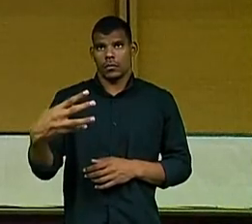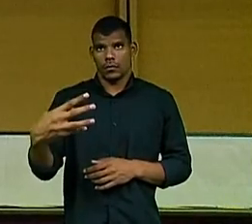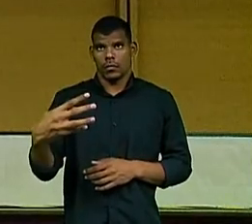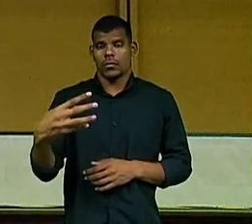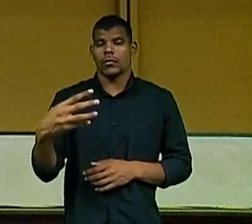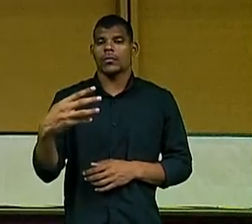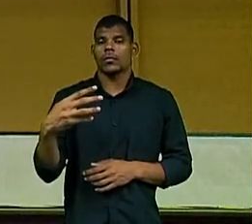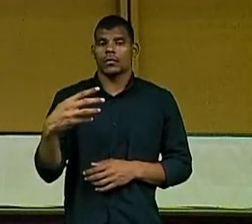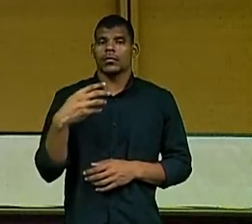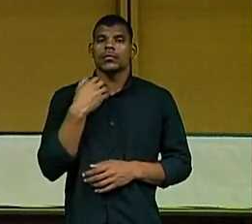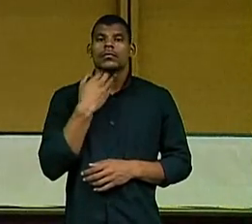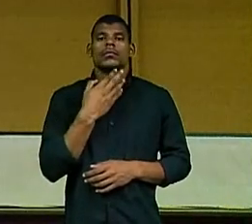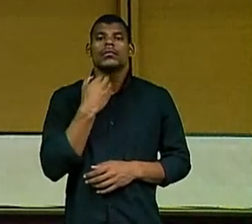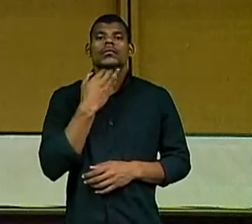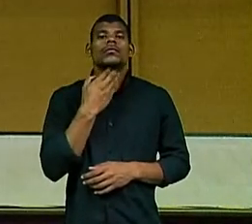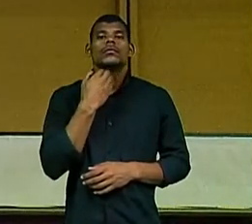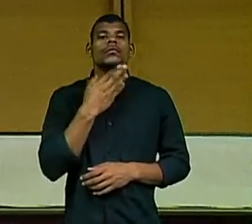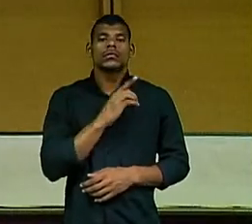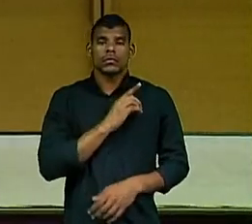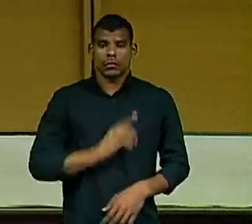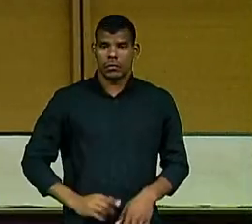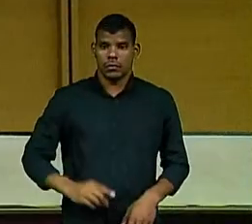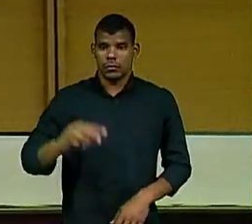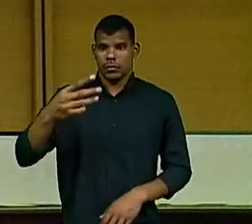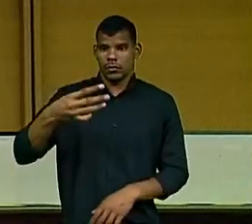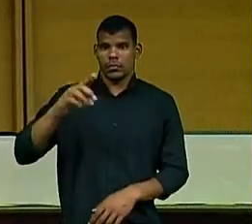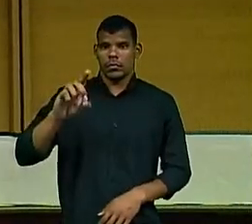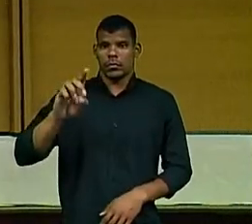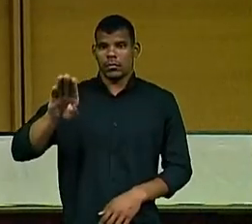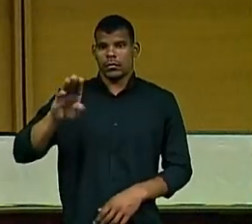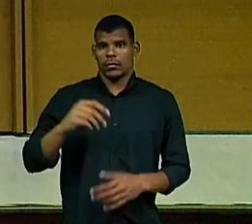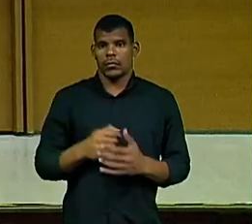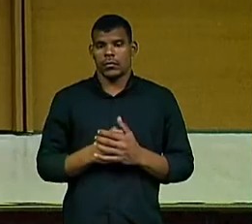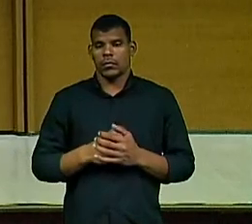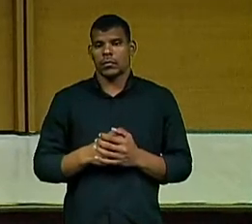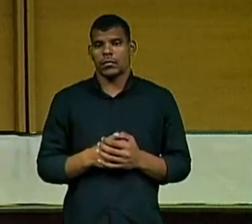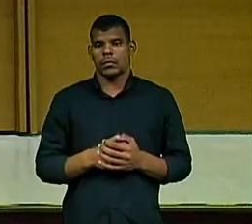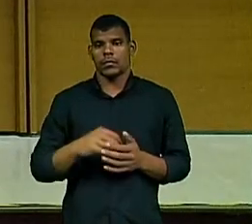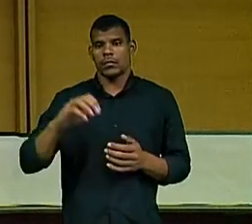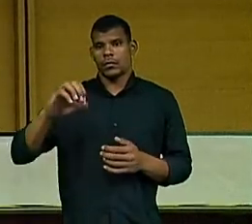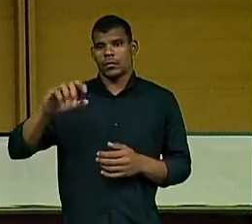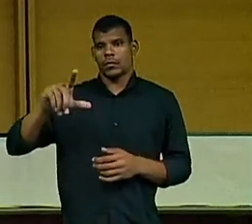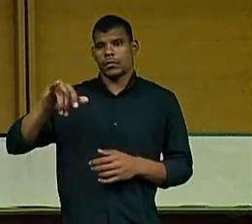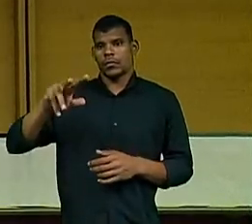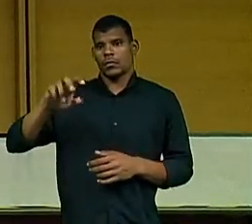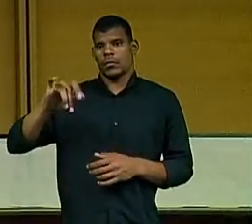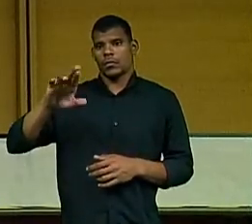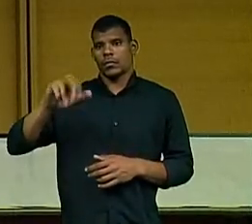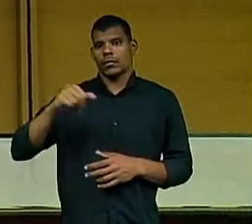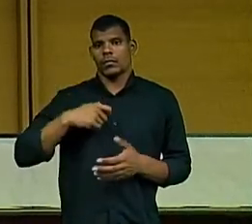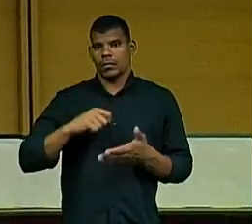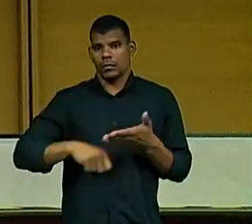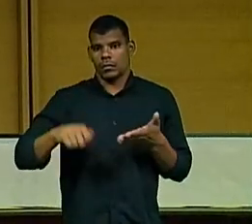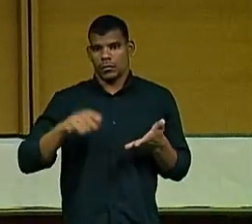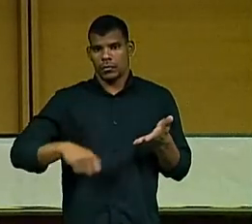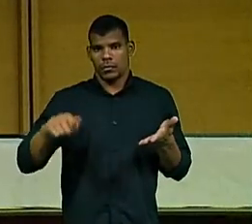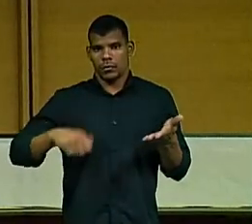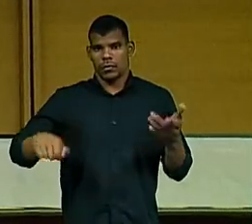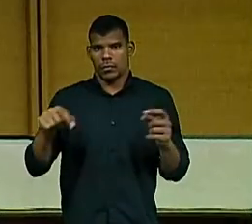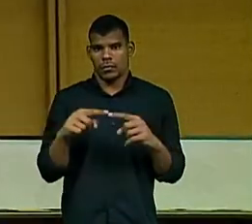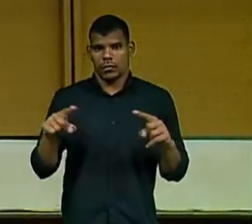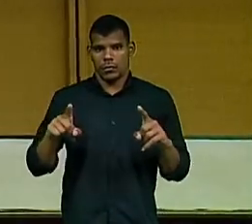um deputado do MDB Deputado chamado de Dante de Oliveira ele escreve um projeto